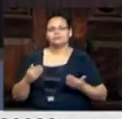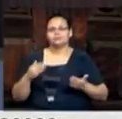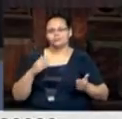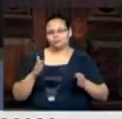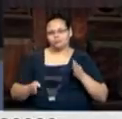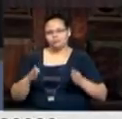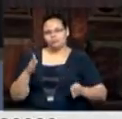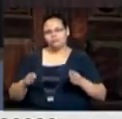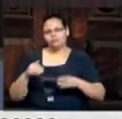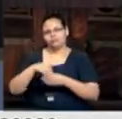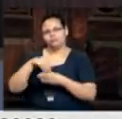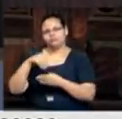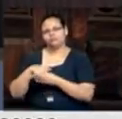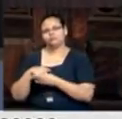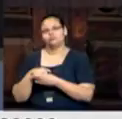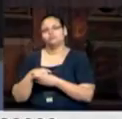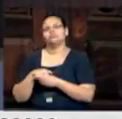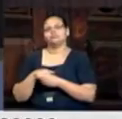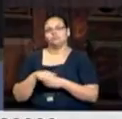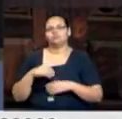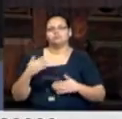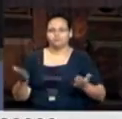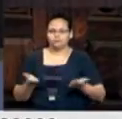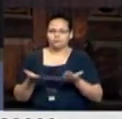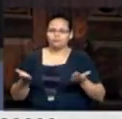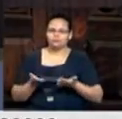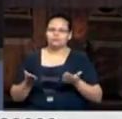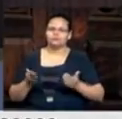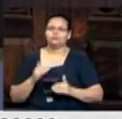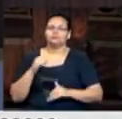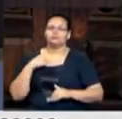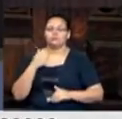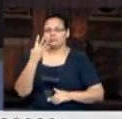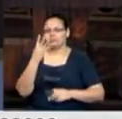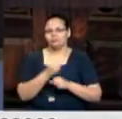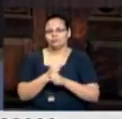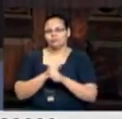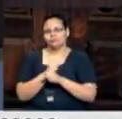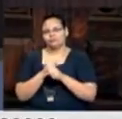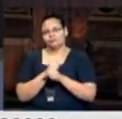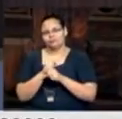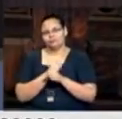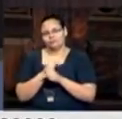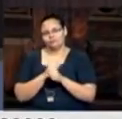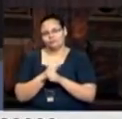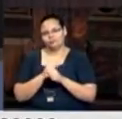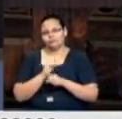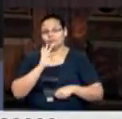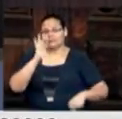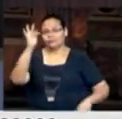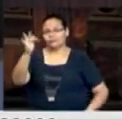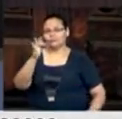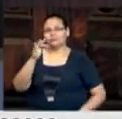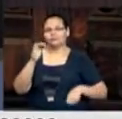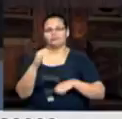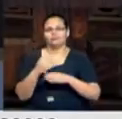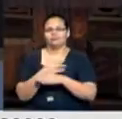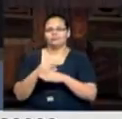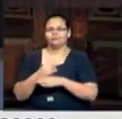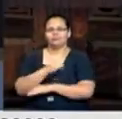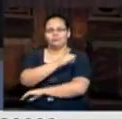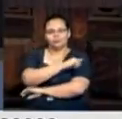processo eleitoral. O que está em jogo agora são 4 anos de futuro da cidade do Rio de Janeiro. E é com